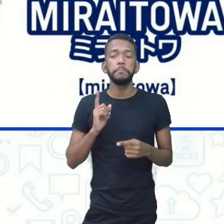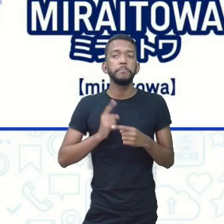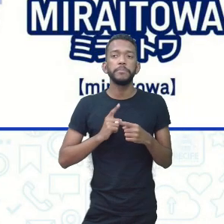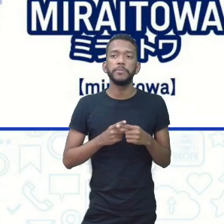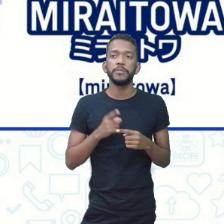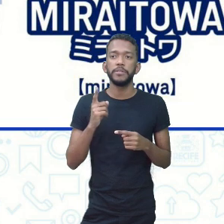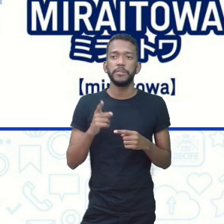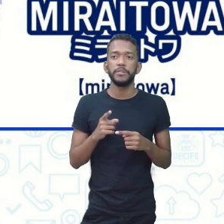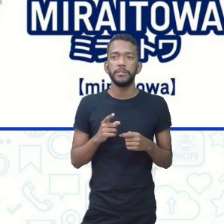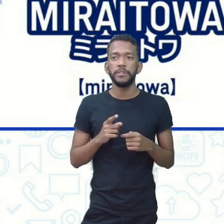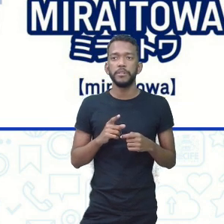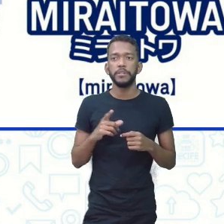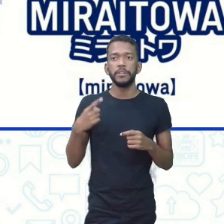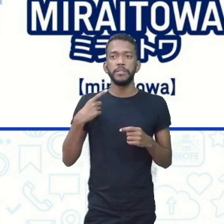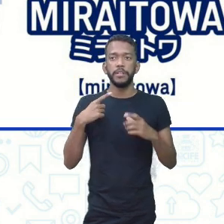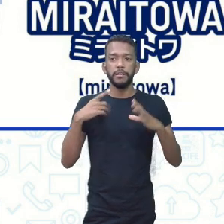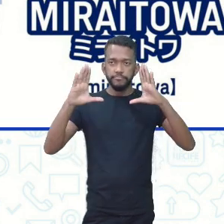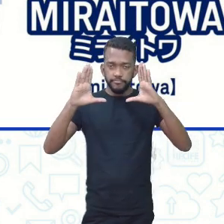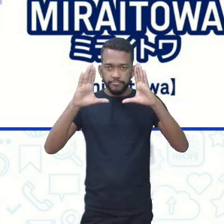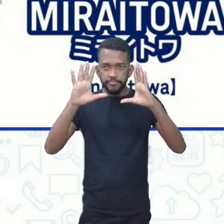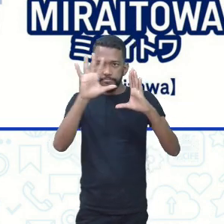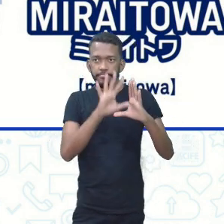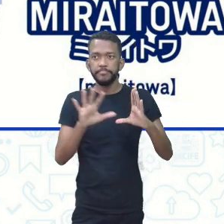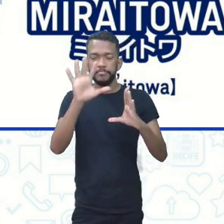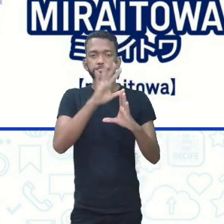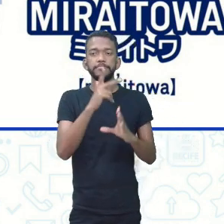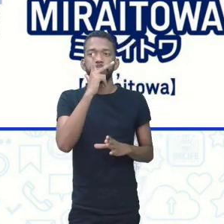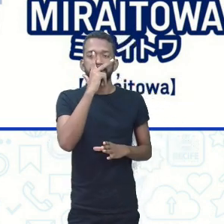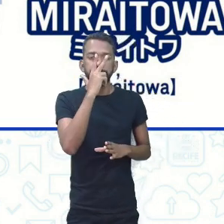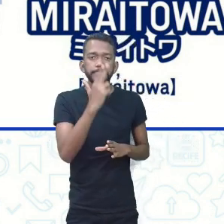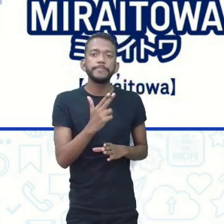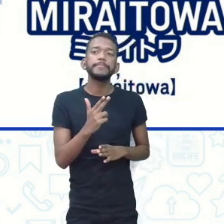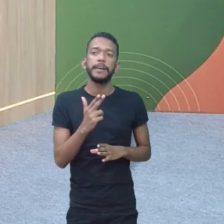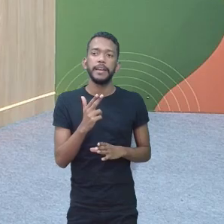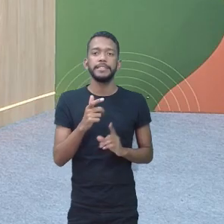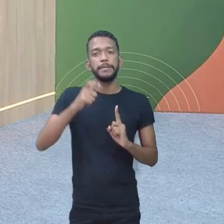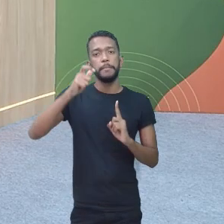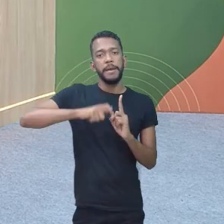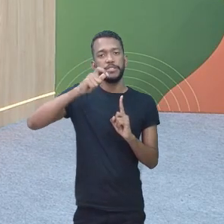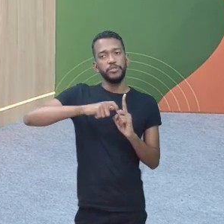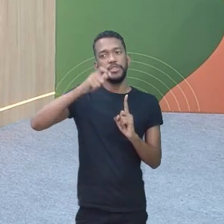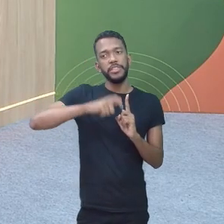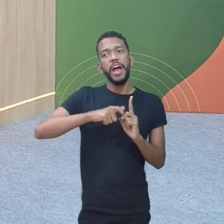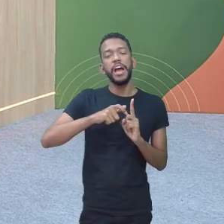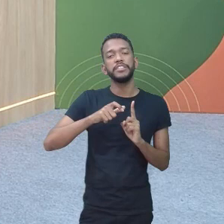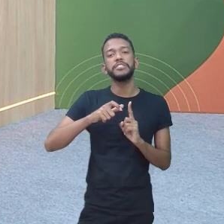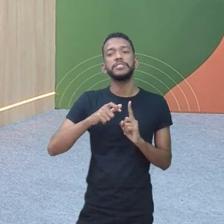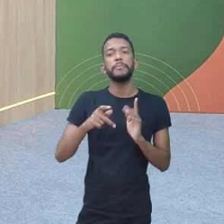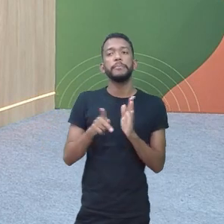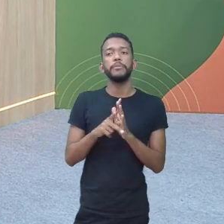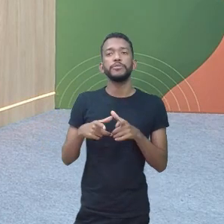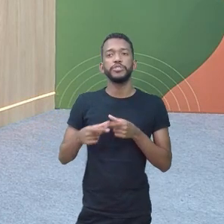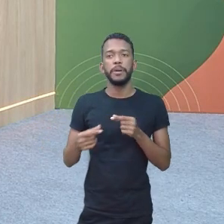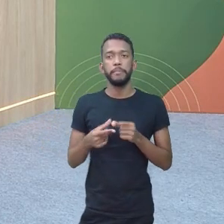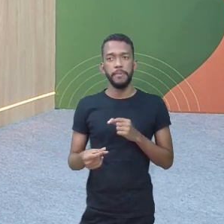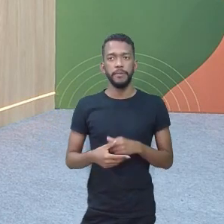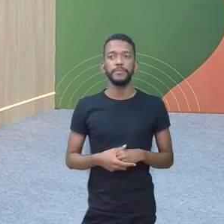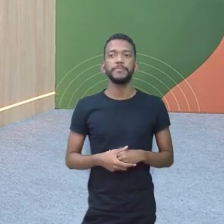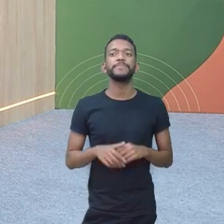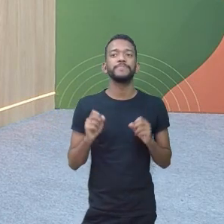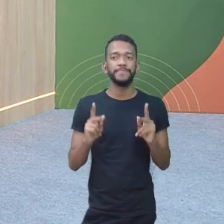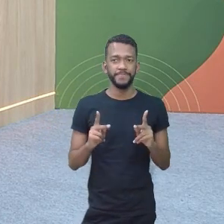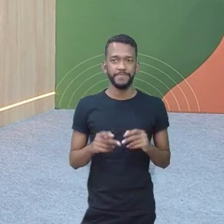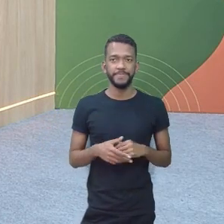justamente essa ideia do personagem japonês, tranquilo?